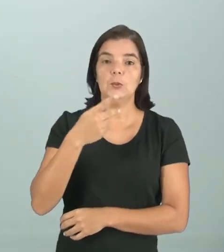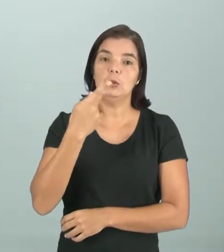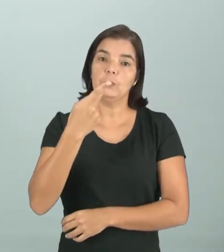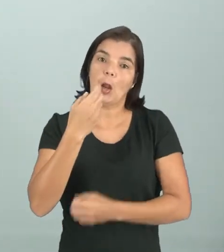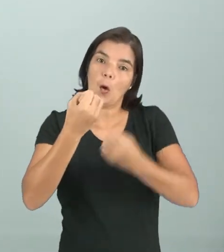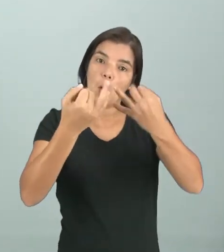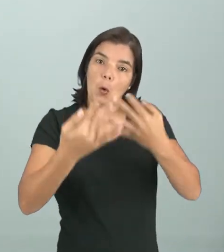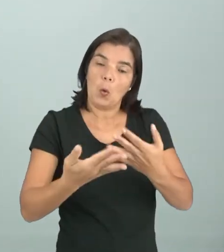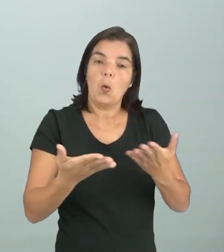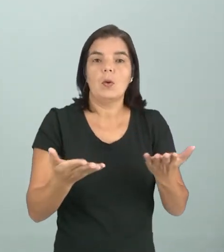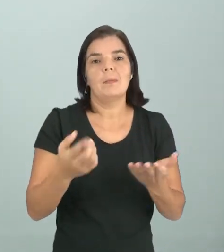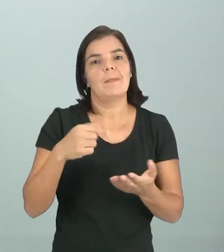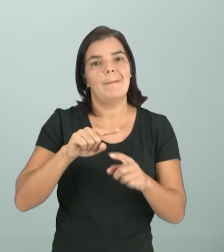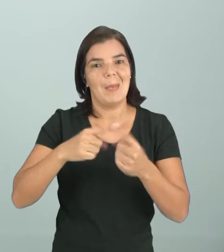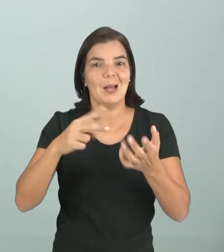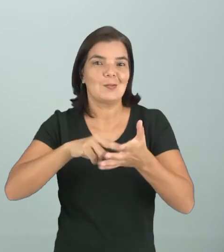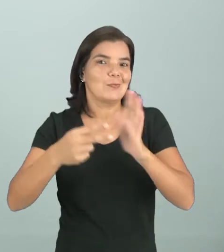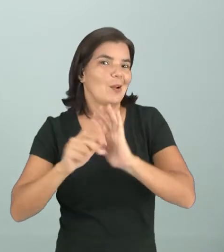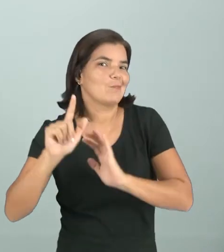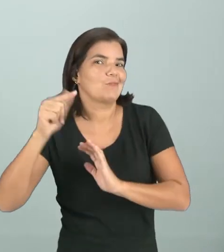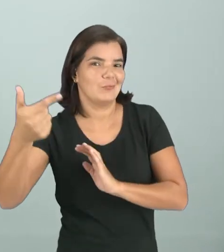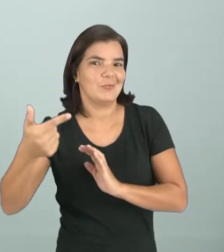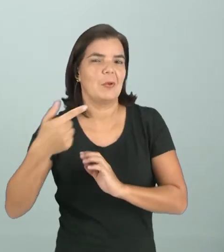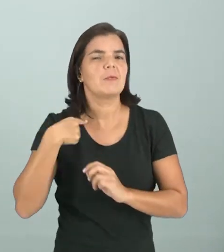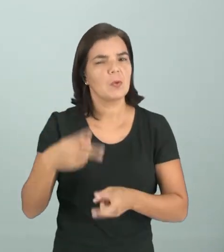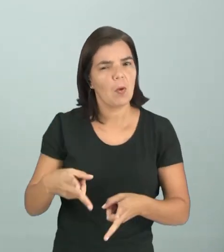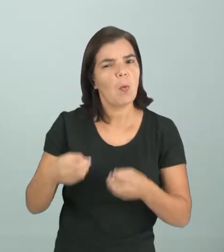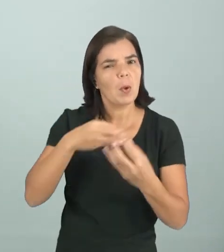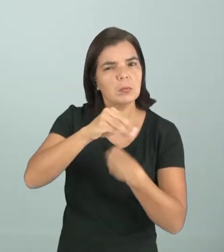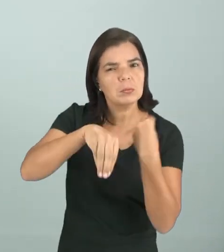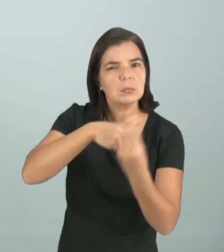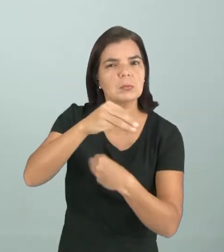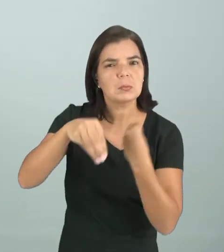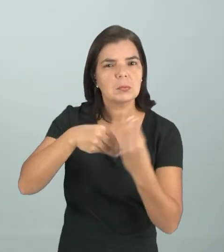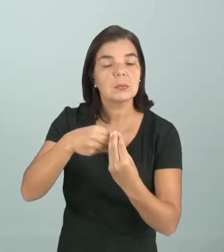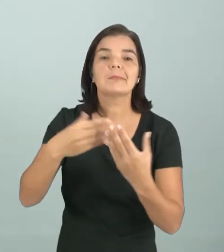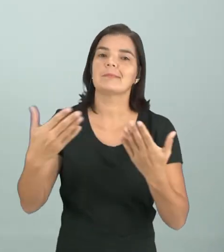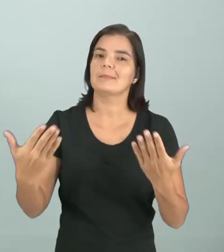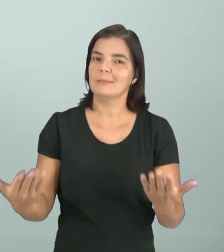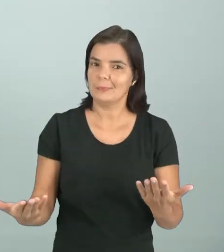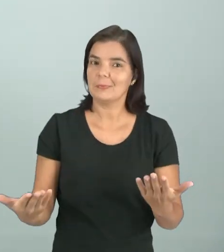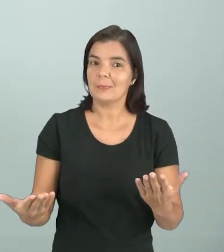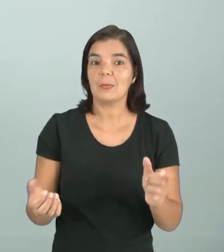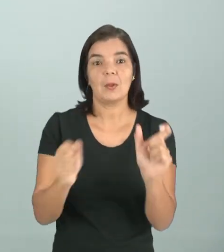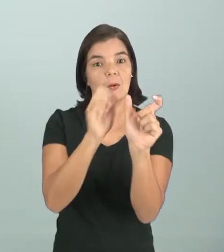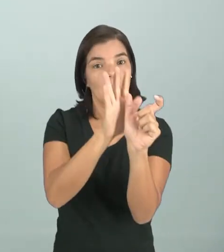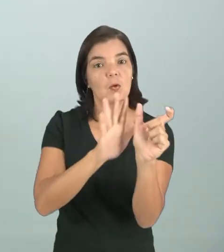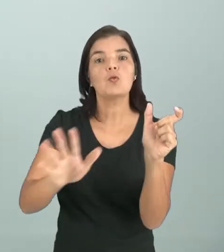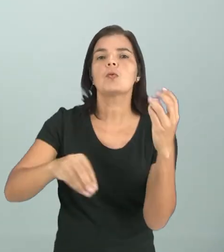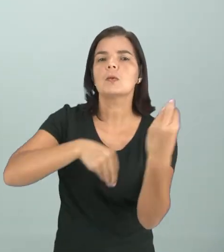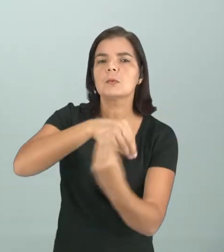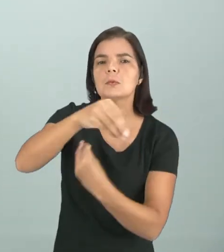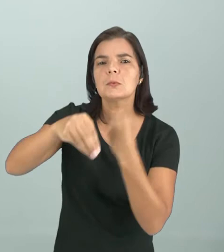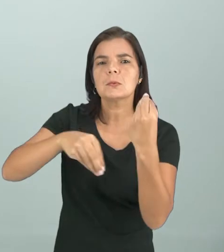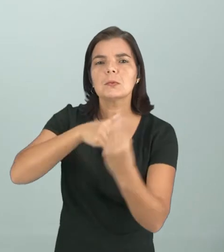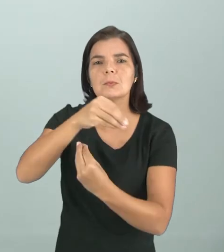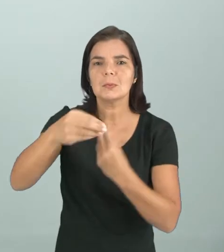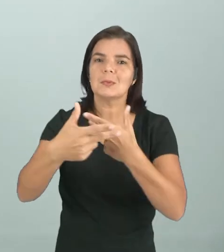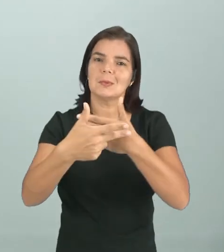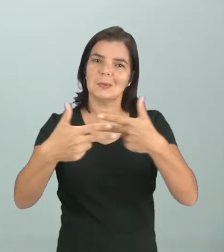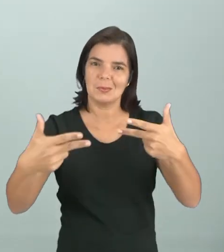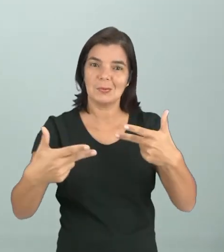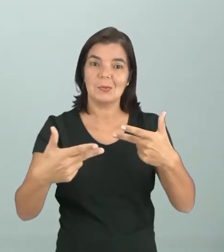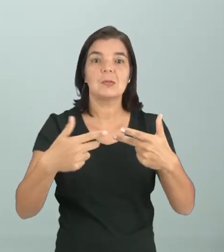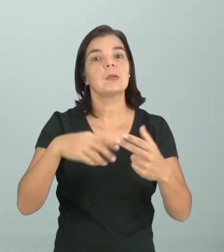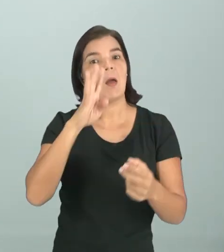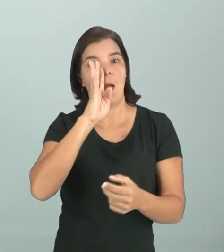coisa pretendendo dizer outra, certo? Vocês perceberam as misturas? Então, as charges, elas misturam esses elementos,